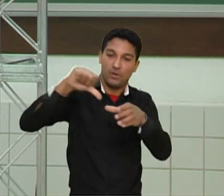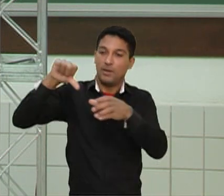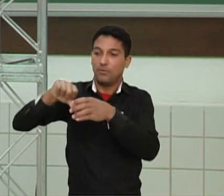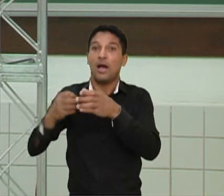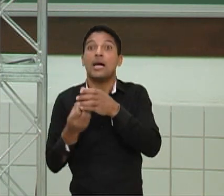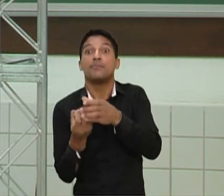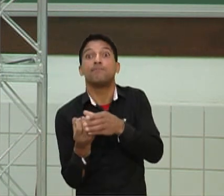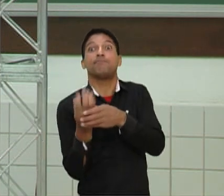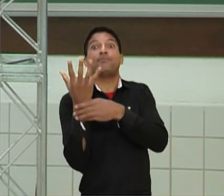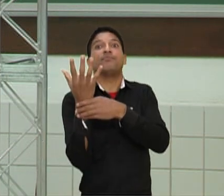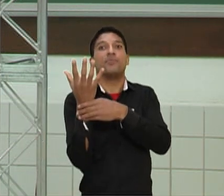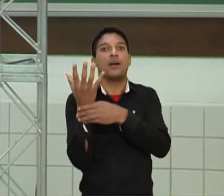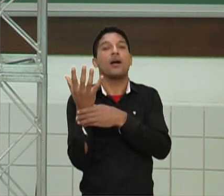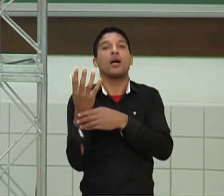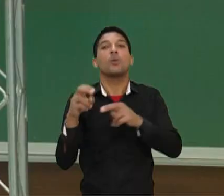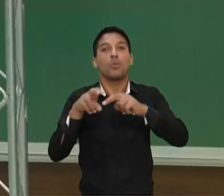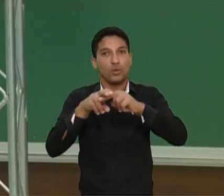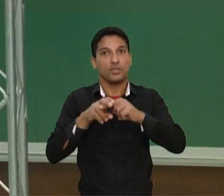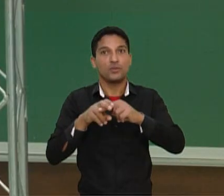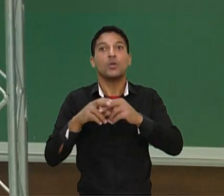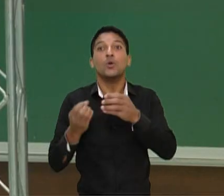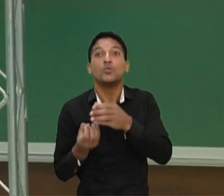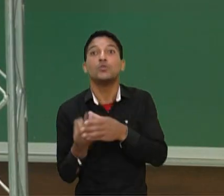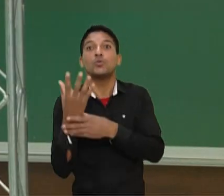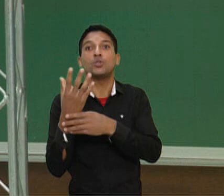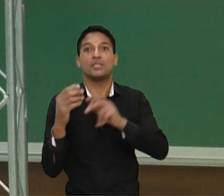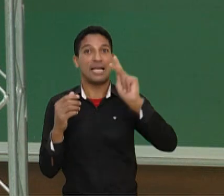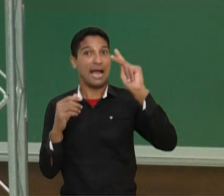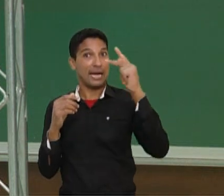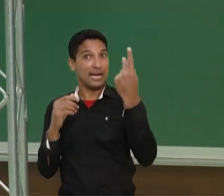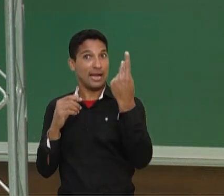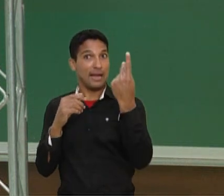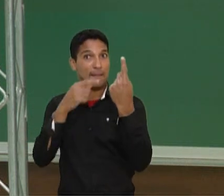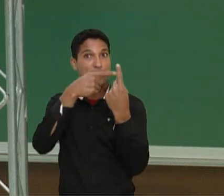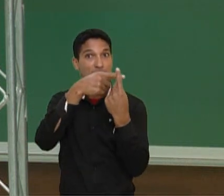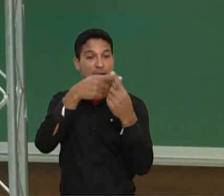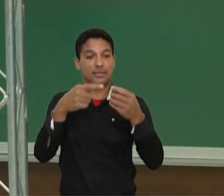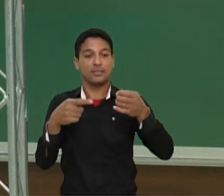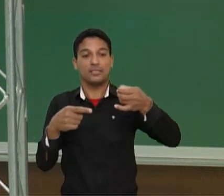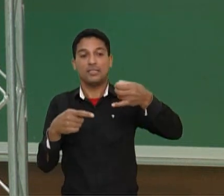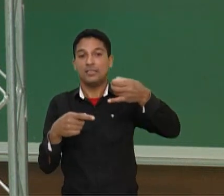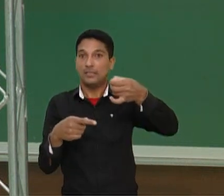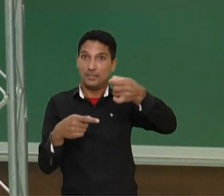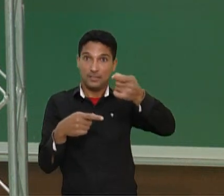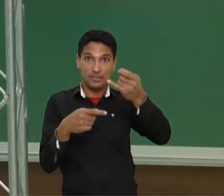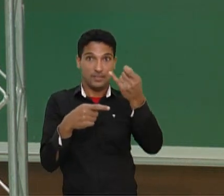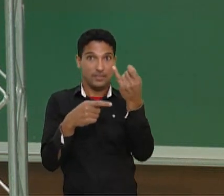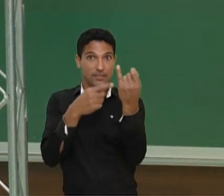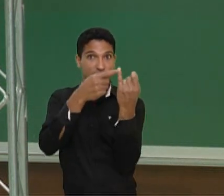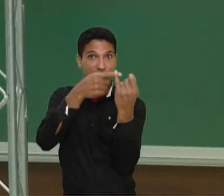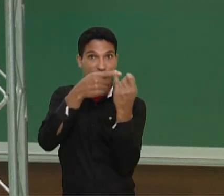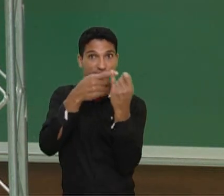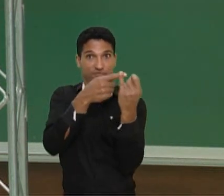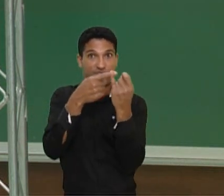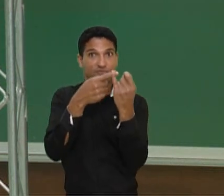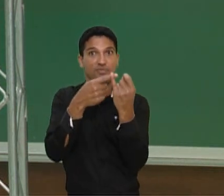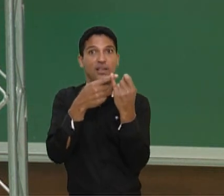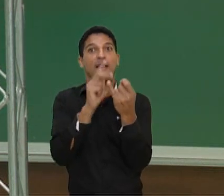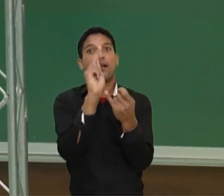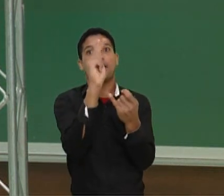Tranquilo? Então, essa é a diferença e, ó, super importante, por conta dos exercícios, lembrar da diferença